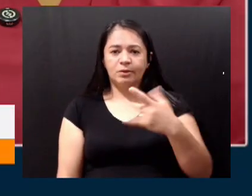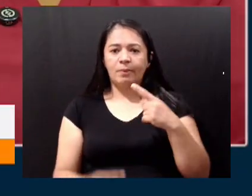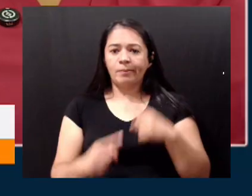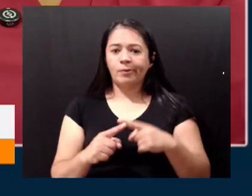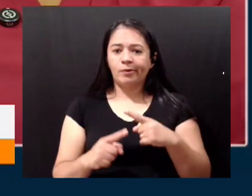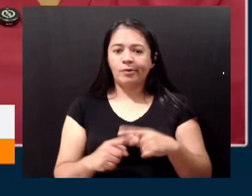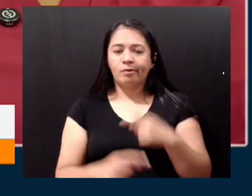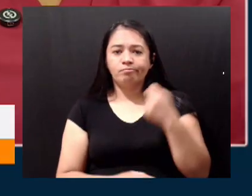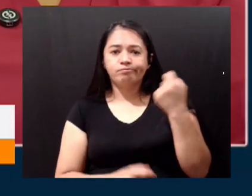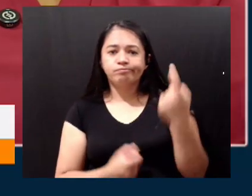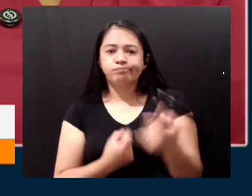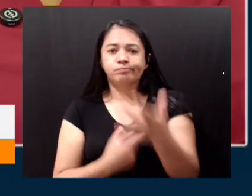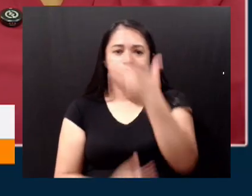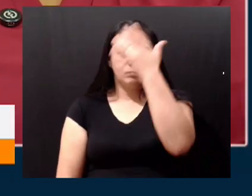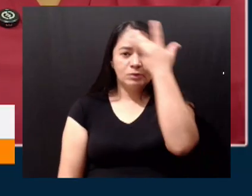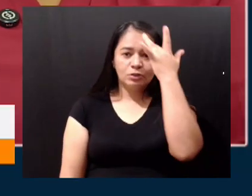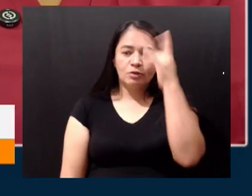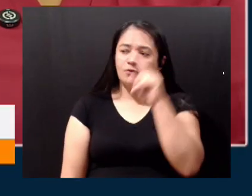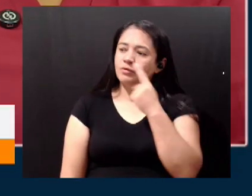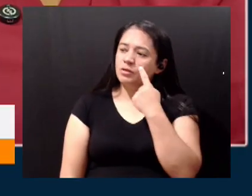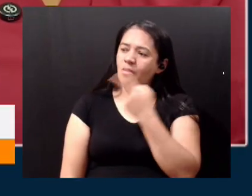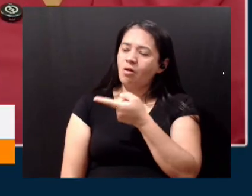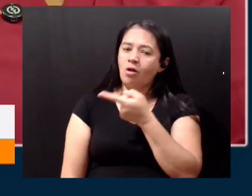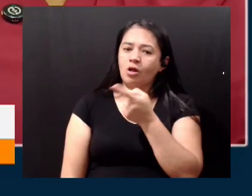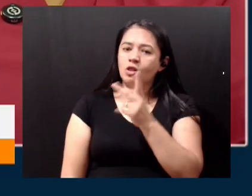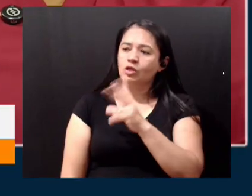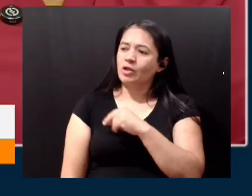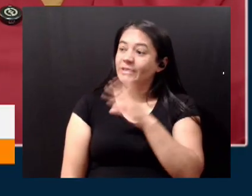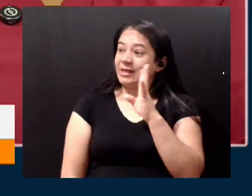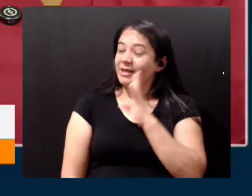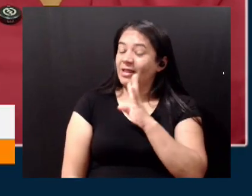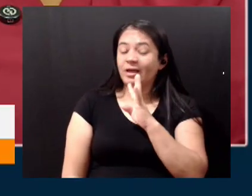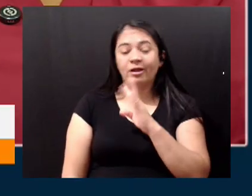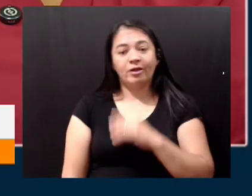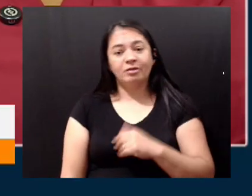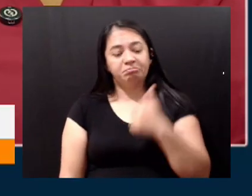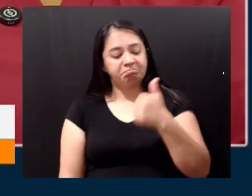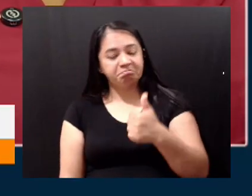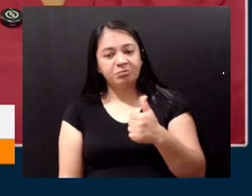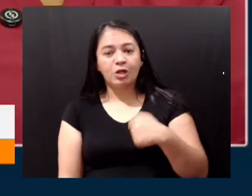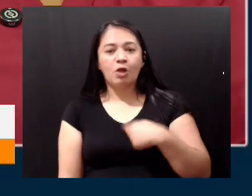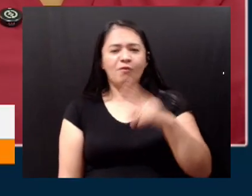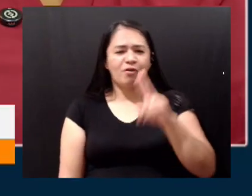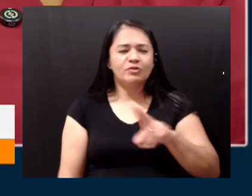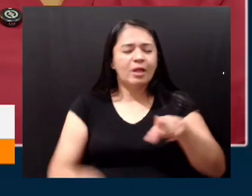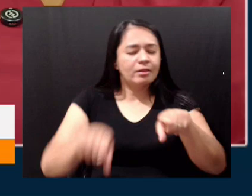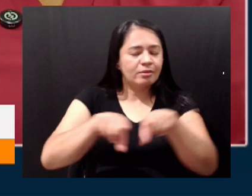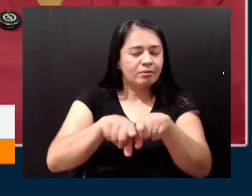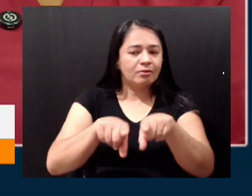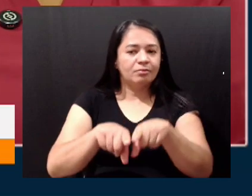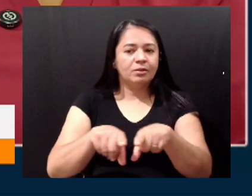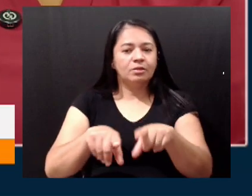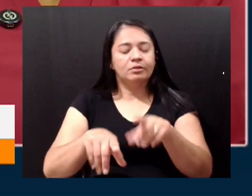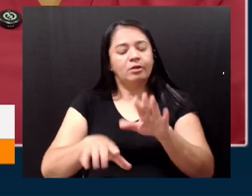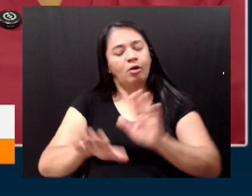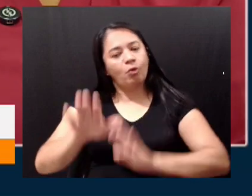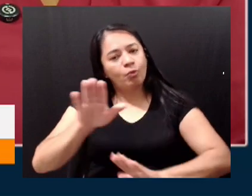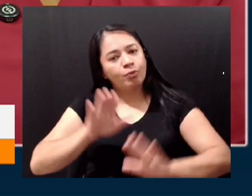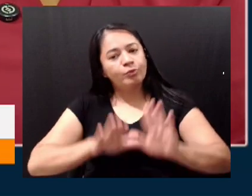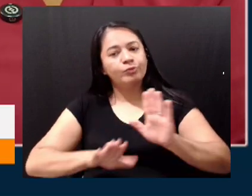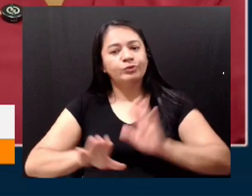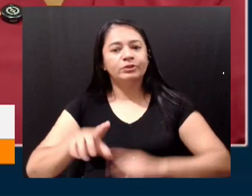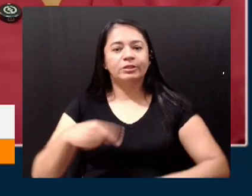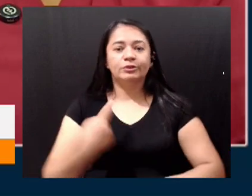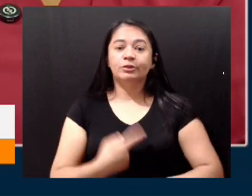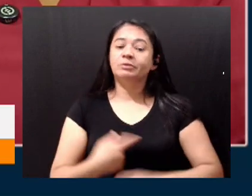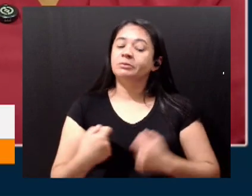e aí você olha, de repente fala: olha que legal, né? Tá dando resultado, acho que eu vou fazer também. Gente, não é por aí. A gente precisa ter cautela e